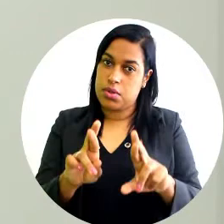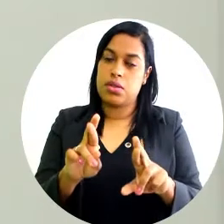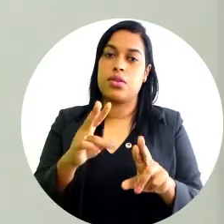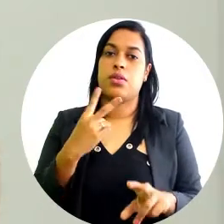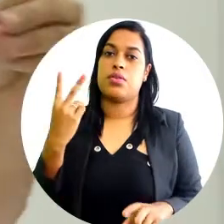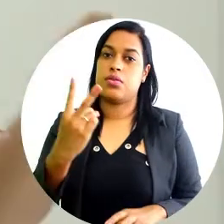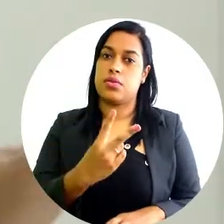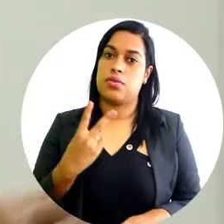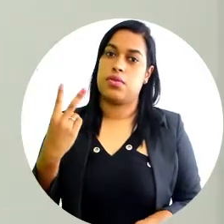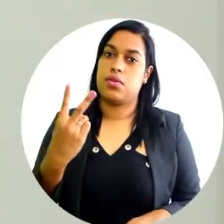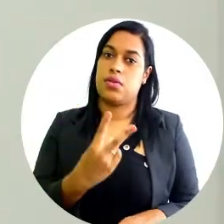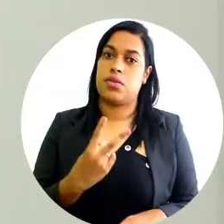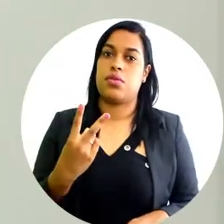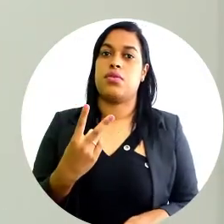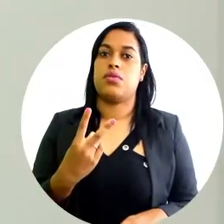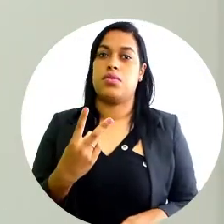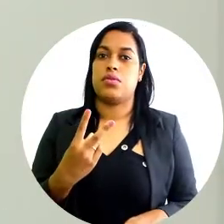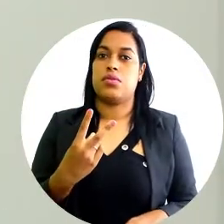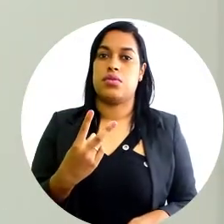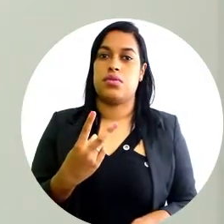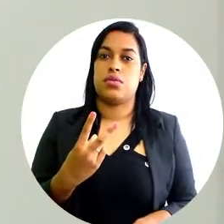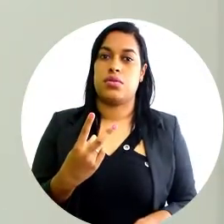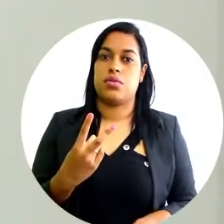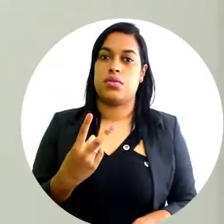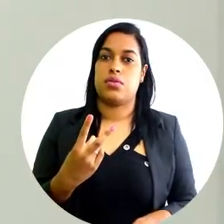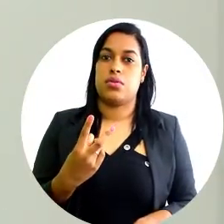respeitar os valores dos demais